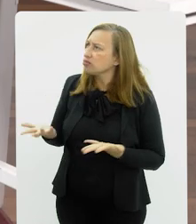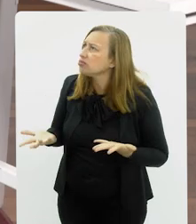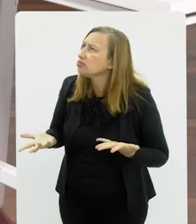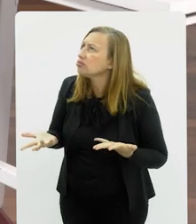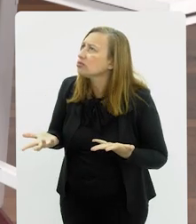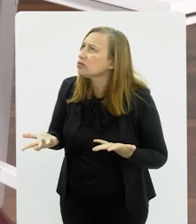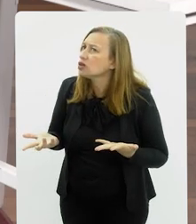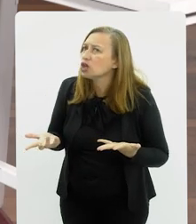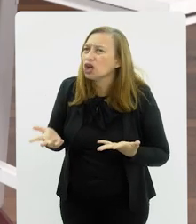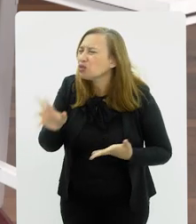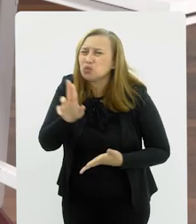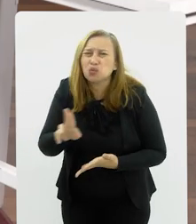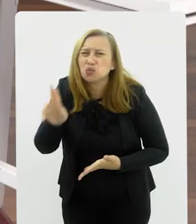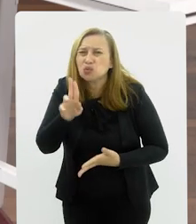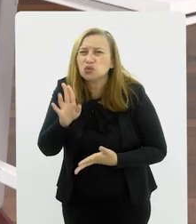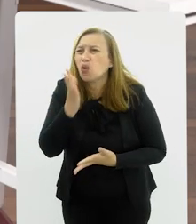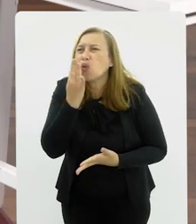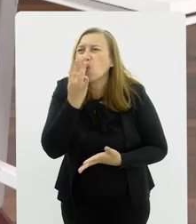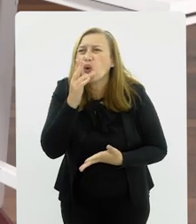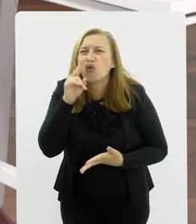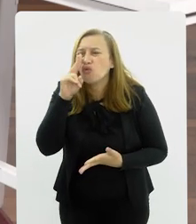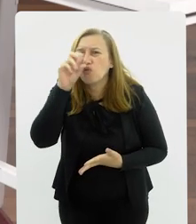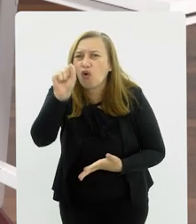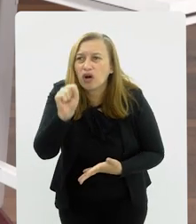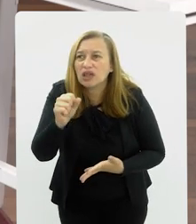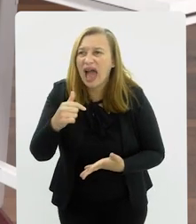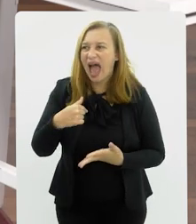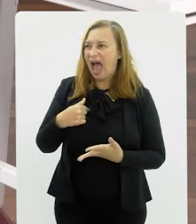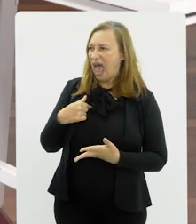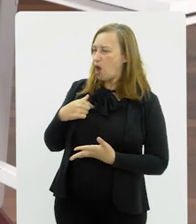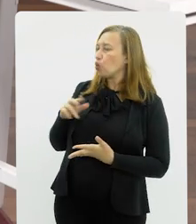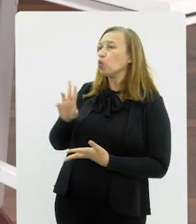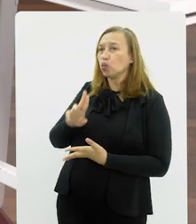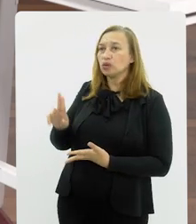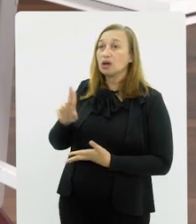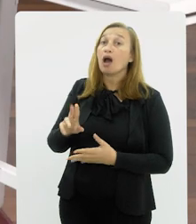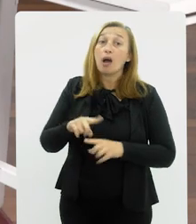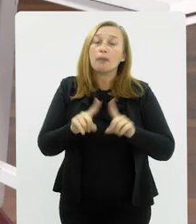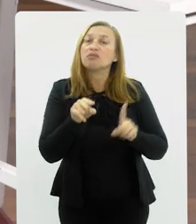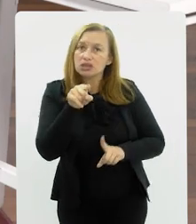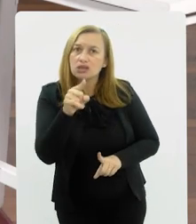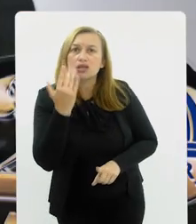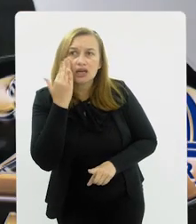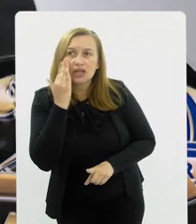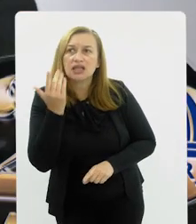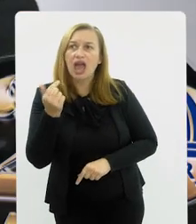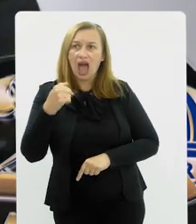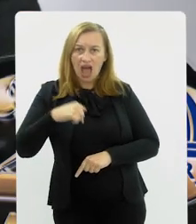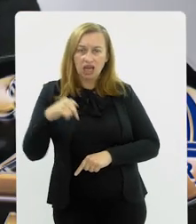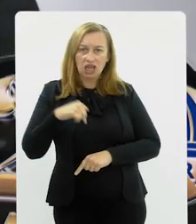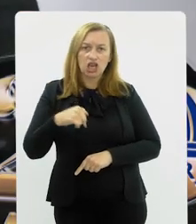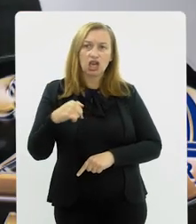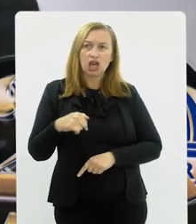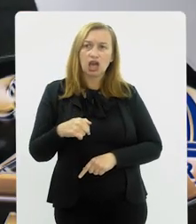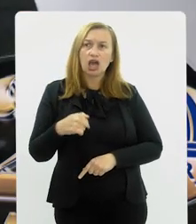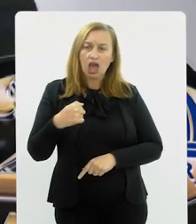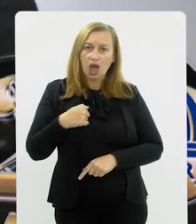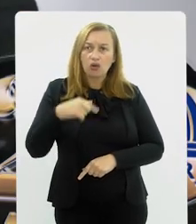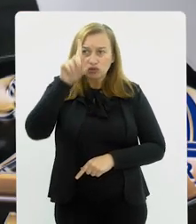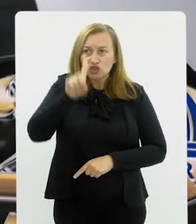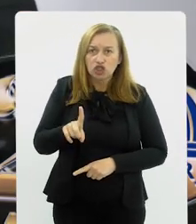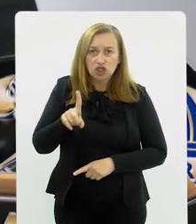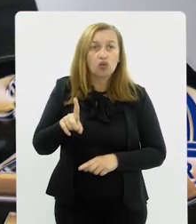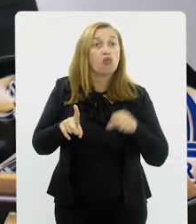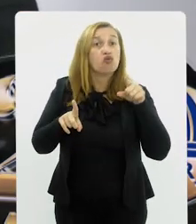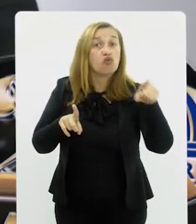lá em cima para falar. Eu falei, porra, eu não uso cor fluorescente. Ah, não, mas eu uso. Amigo, você tem que entender que aqui eu